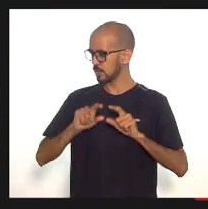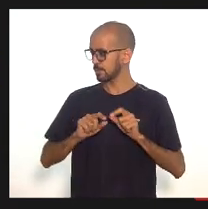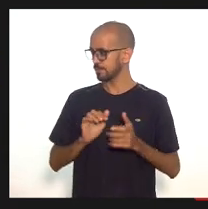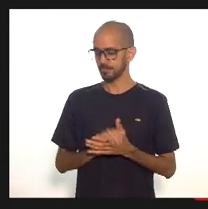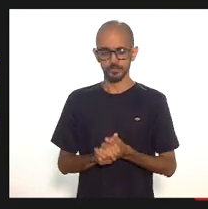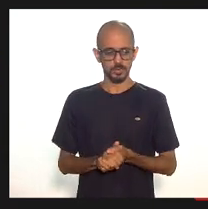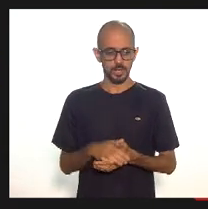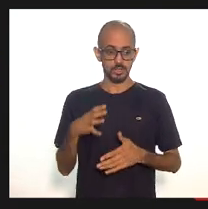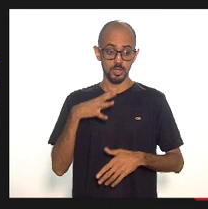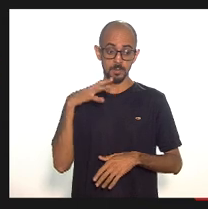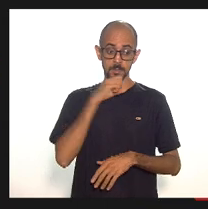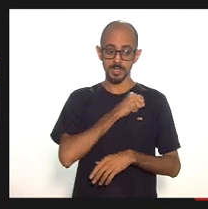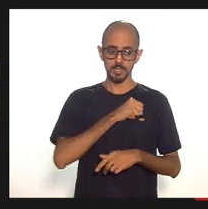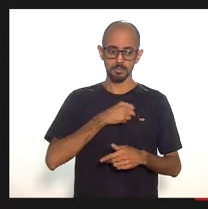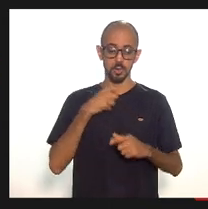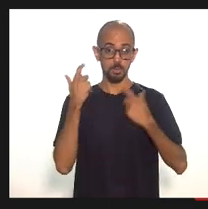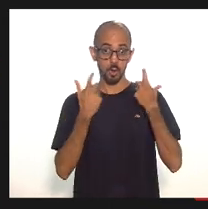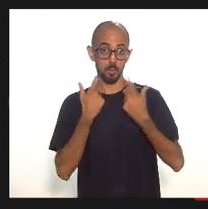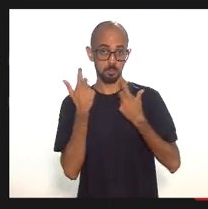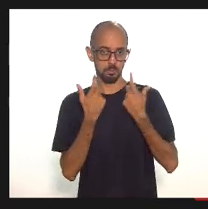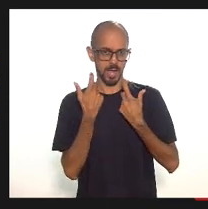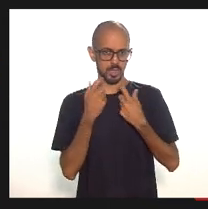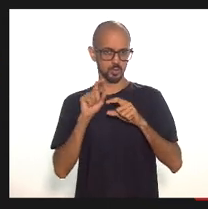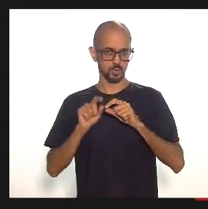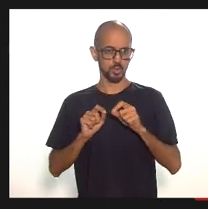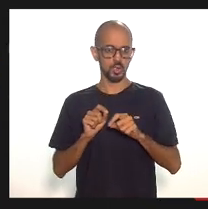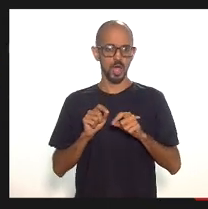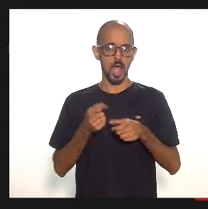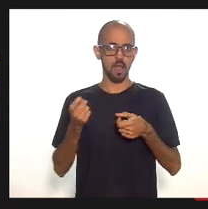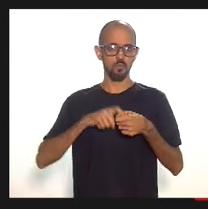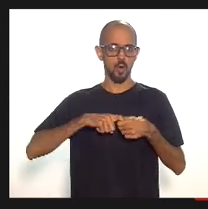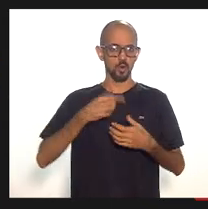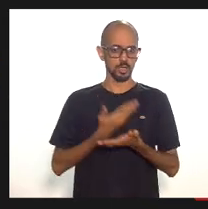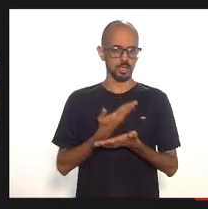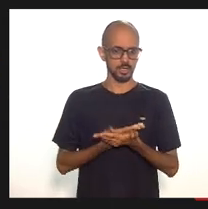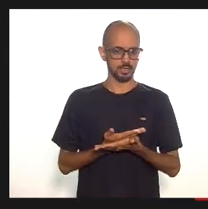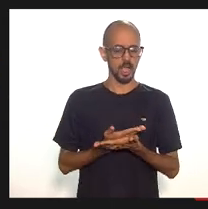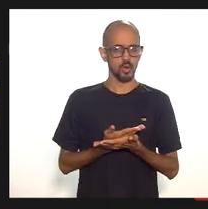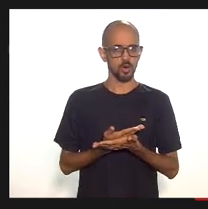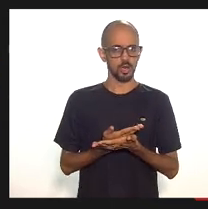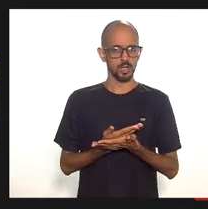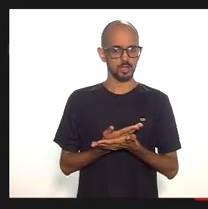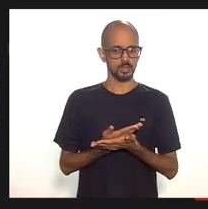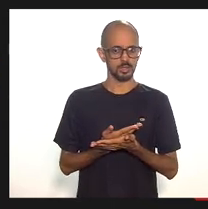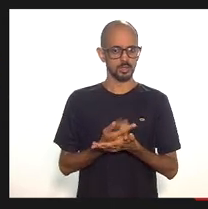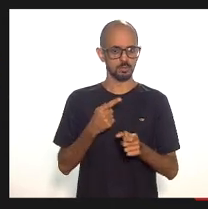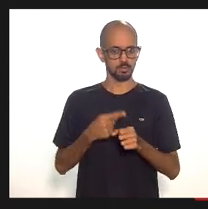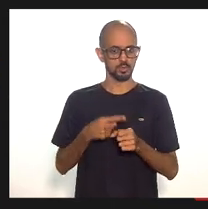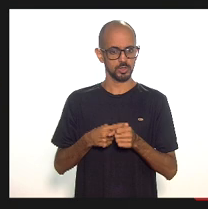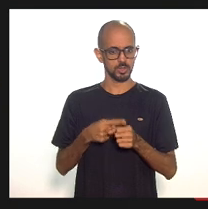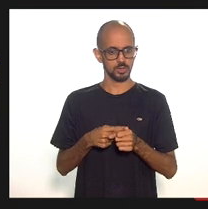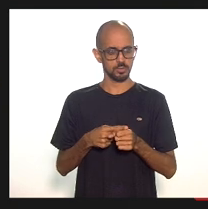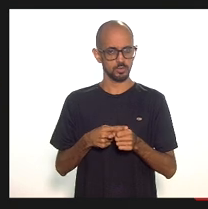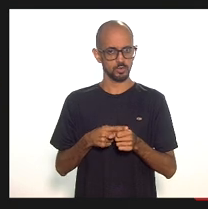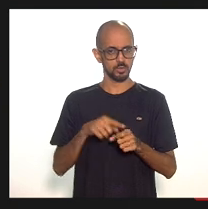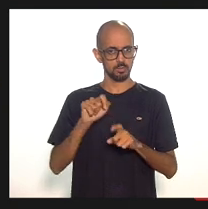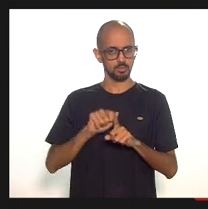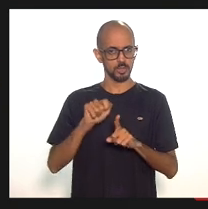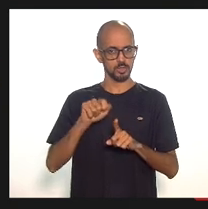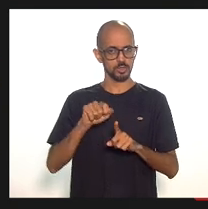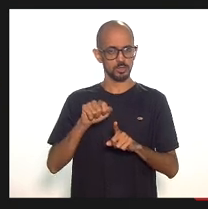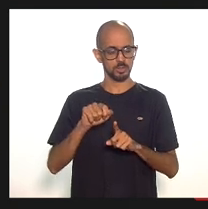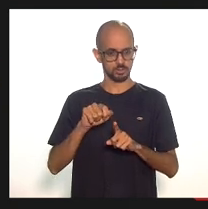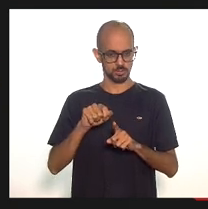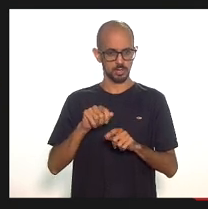com muita preocupação a retomada das aulas em vários municípios do estado em bandeira roxa. A Secretaria de Estado de Saúde